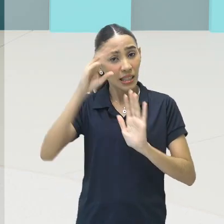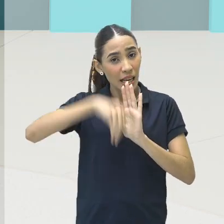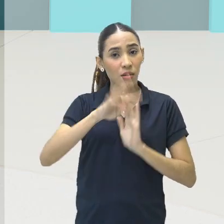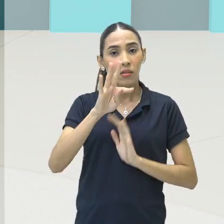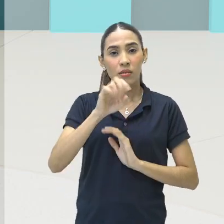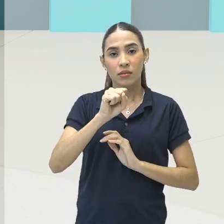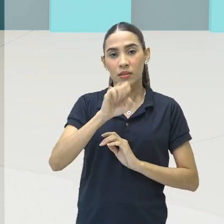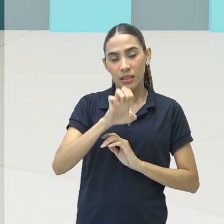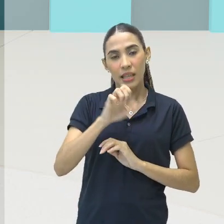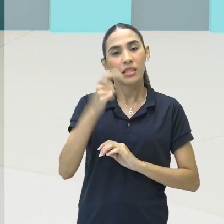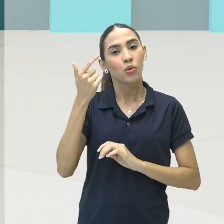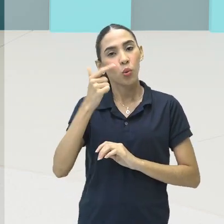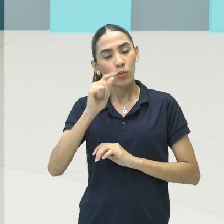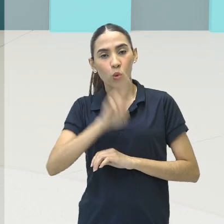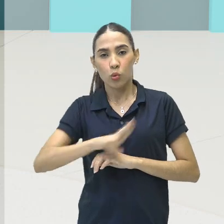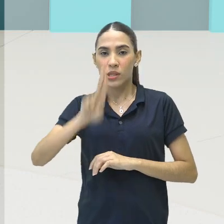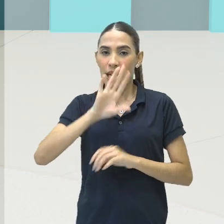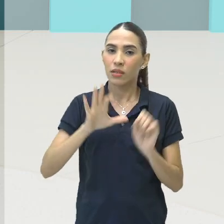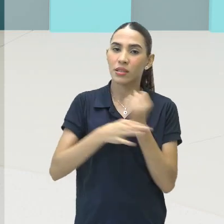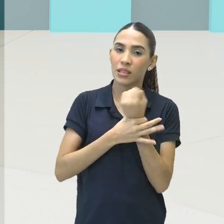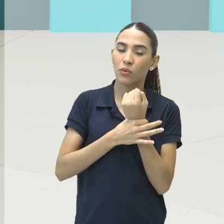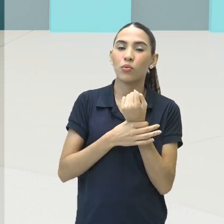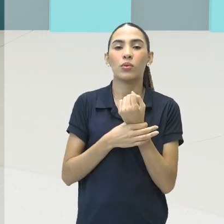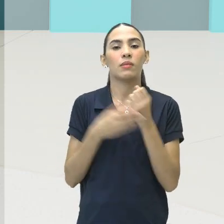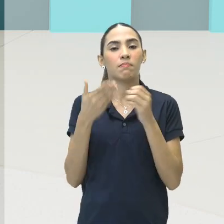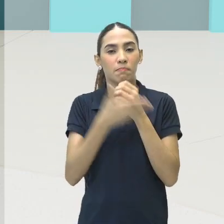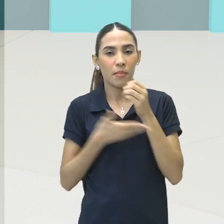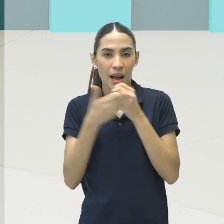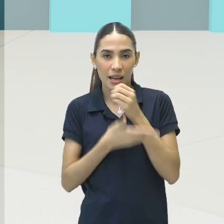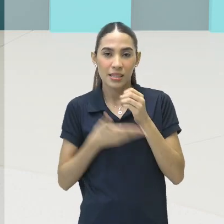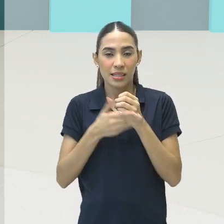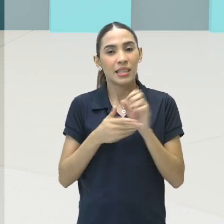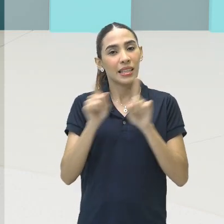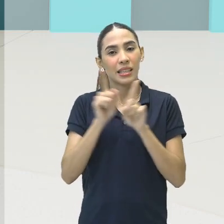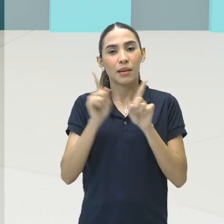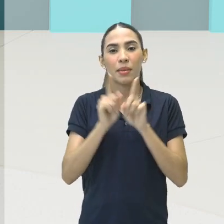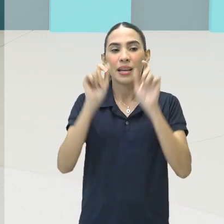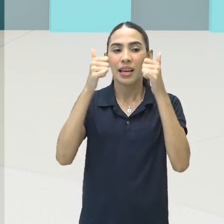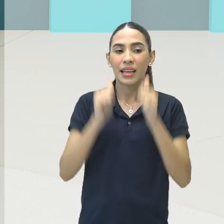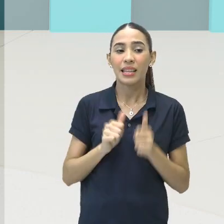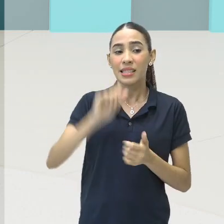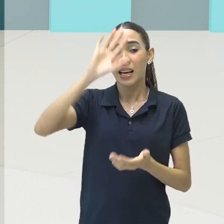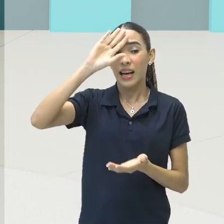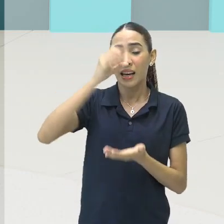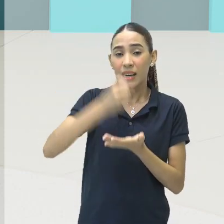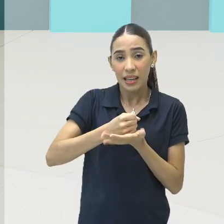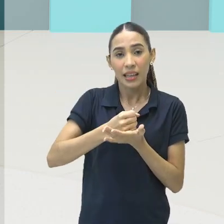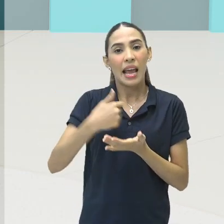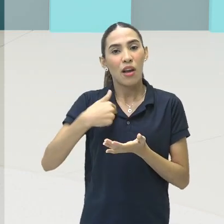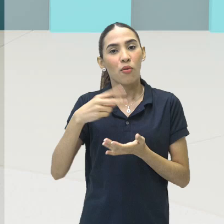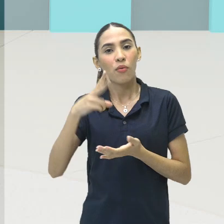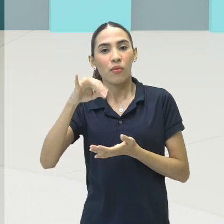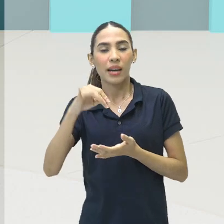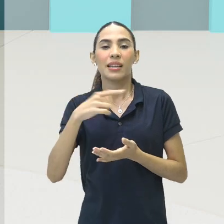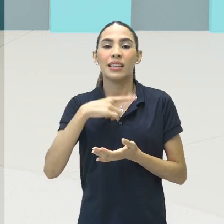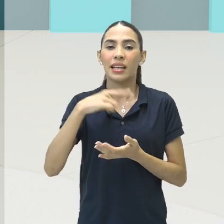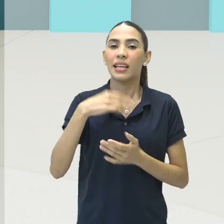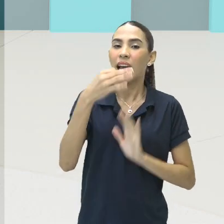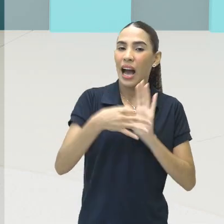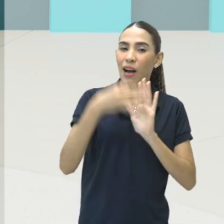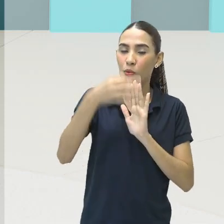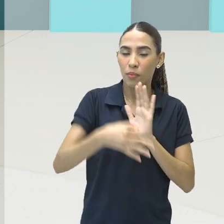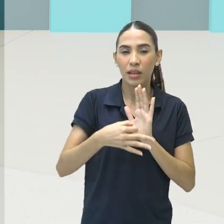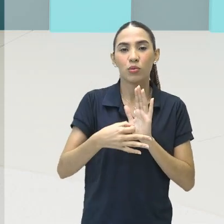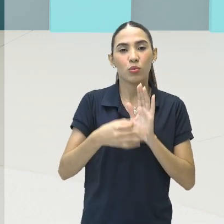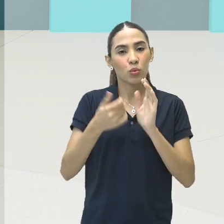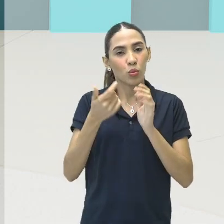tese, usar como fundamentação e analisar essa fundamentação, certo? e aí eu vou ter um argumento para justificar